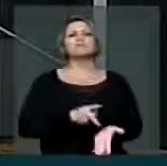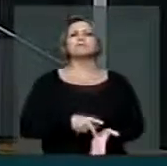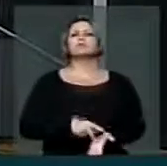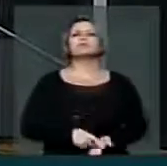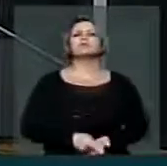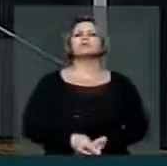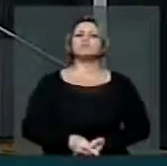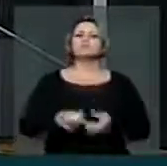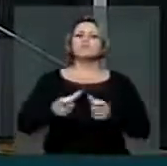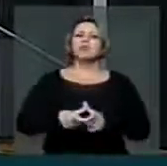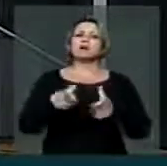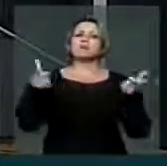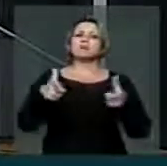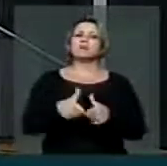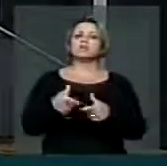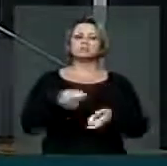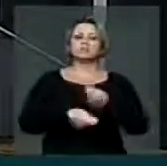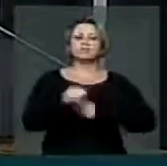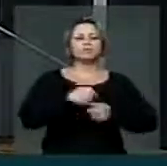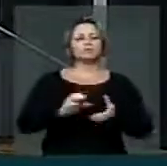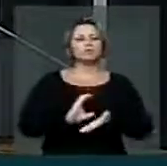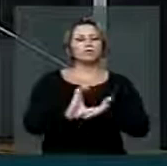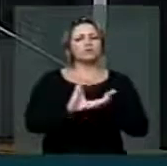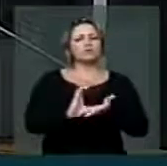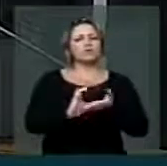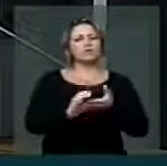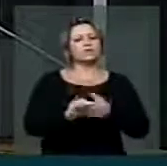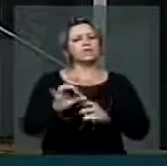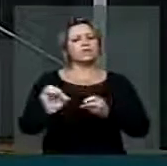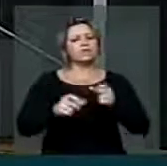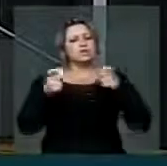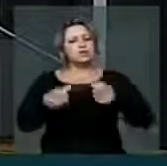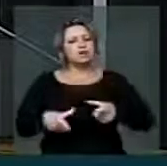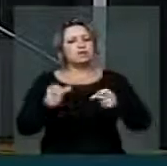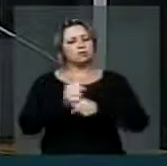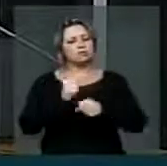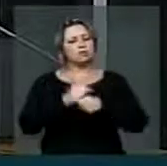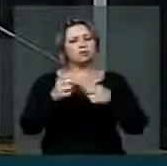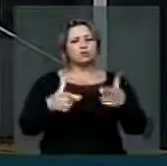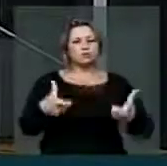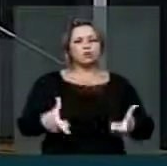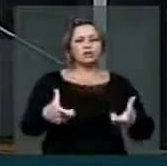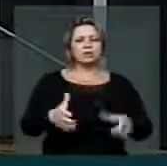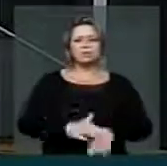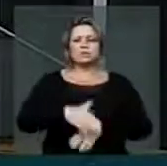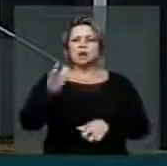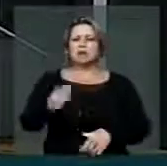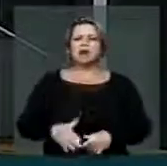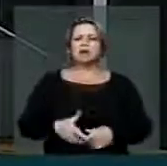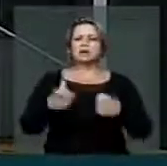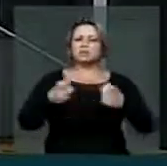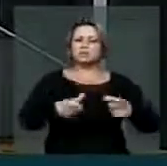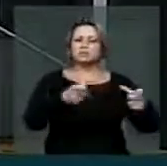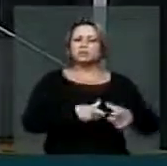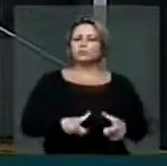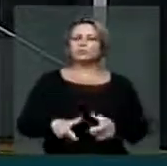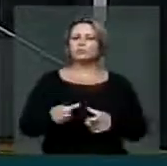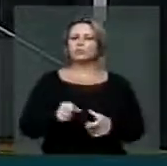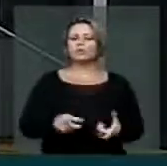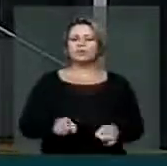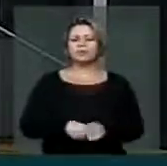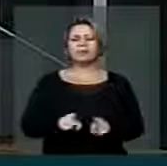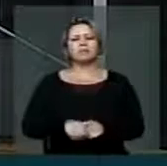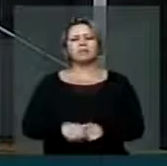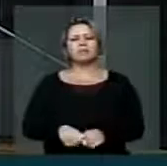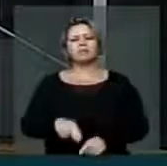necessitado a ampliação nos investimentos de infraestrutura. Nós temos que ter mais e mais unidades básicas,